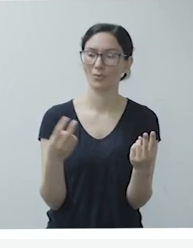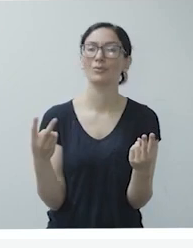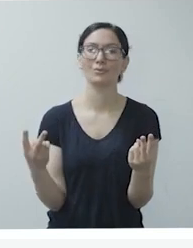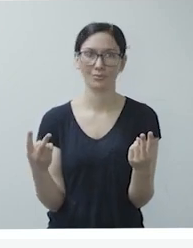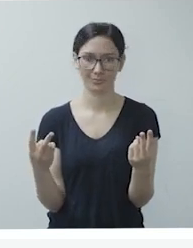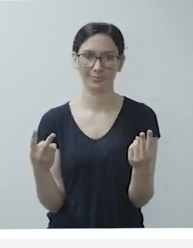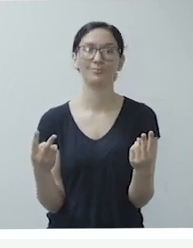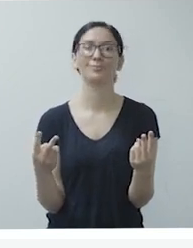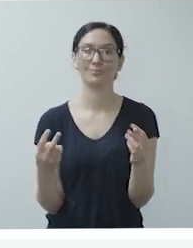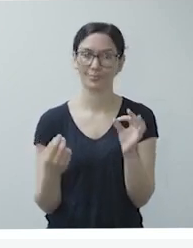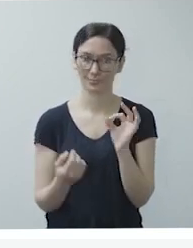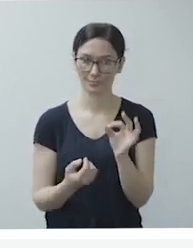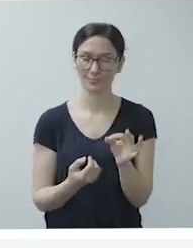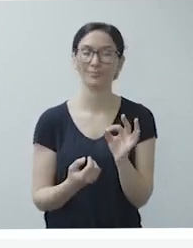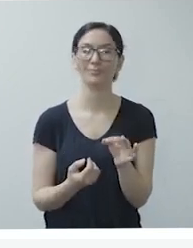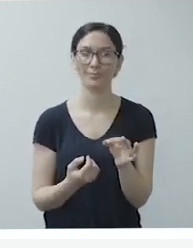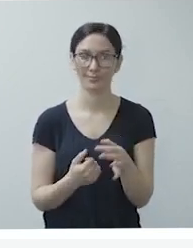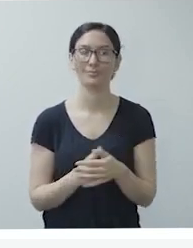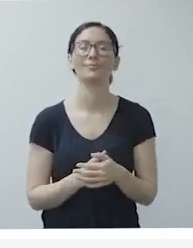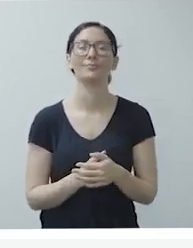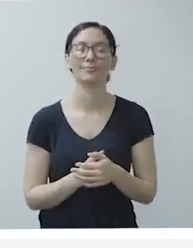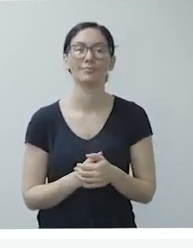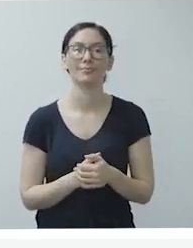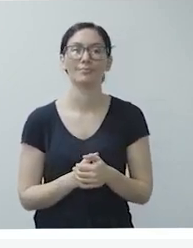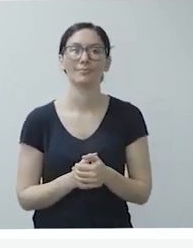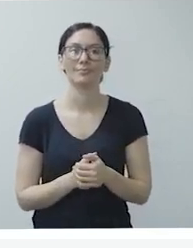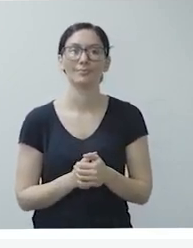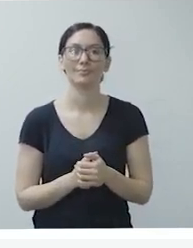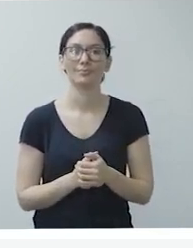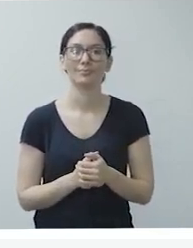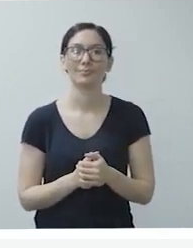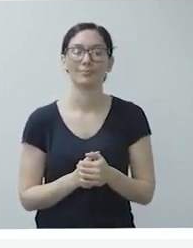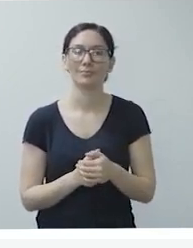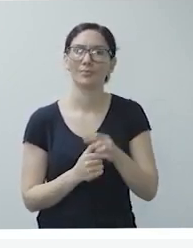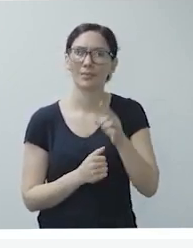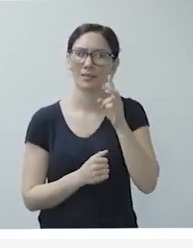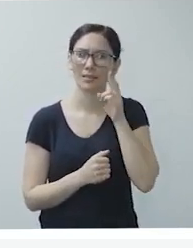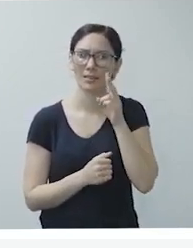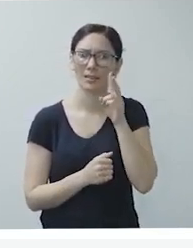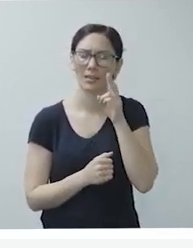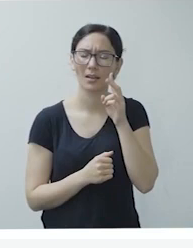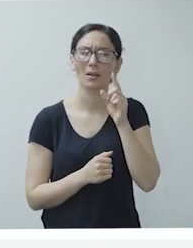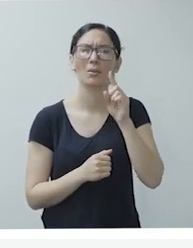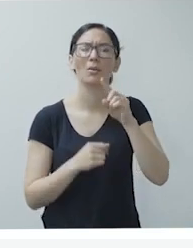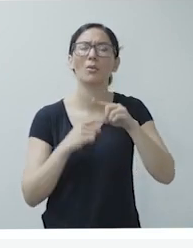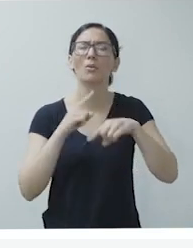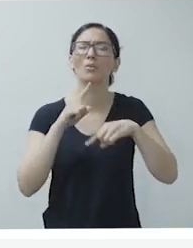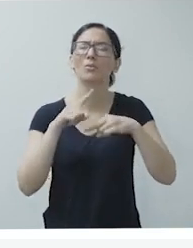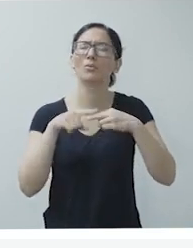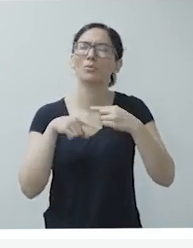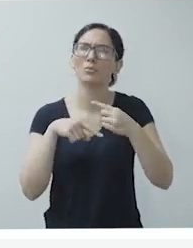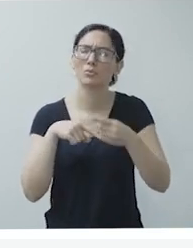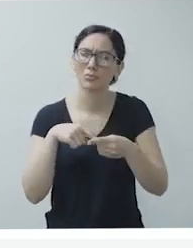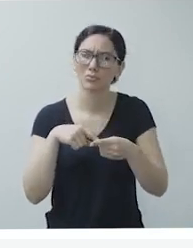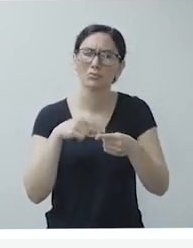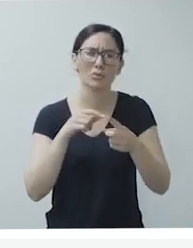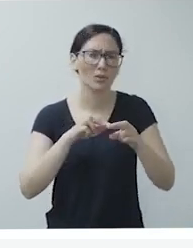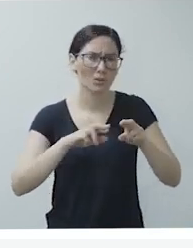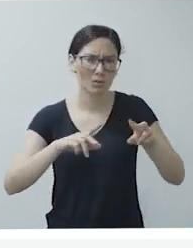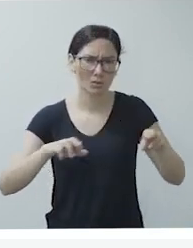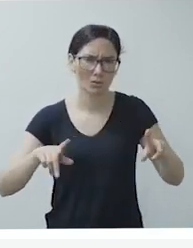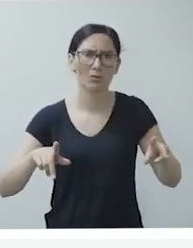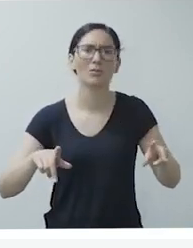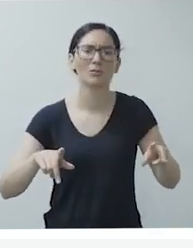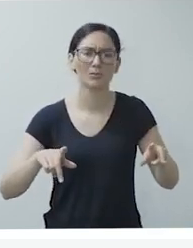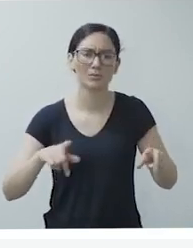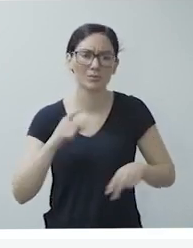dois aviões para a professora Márcia. Vocês se lembram qual eram os outros